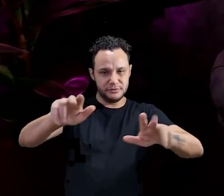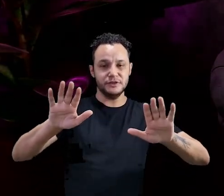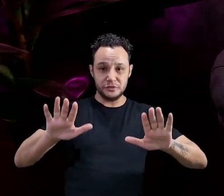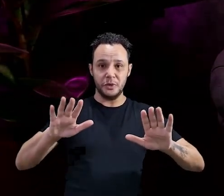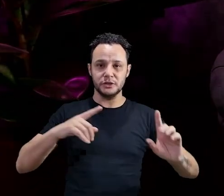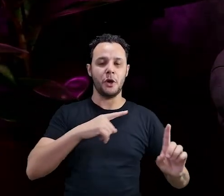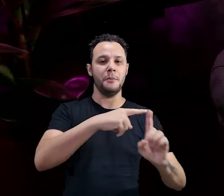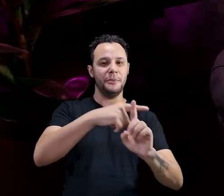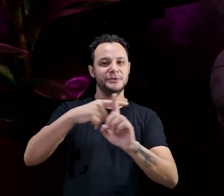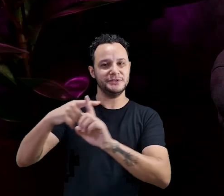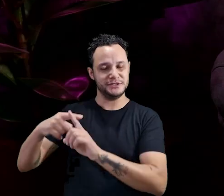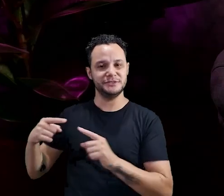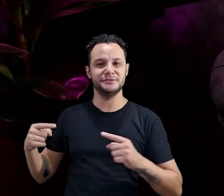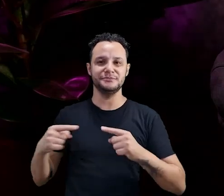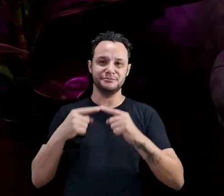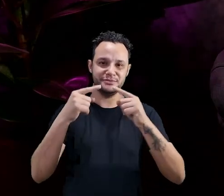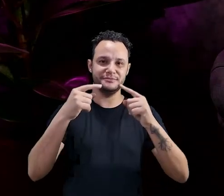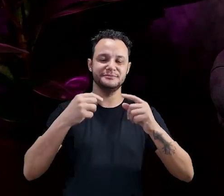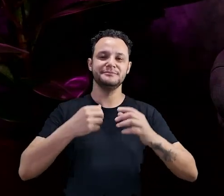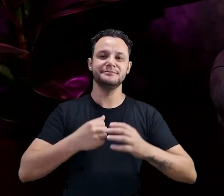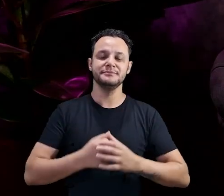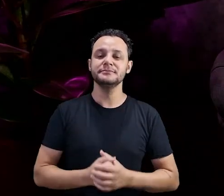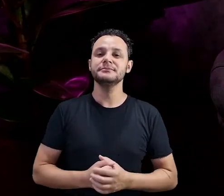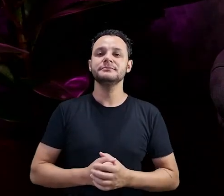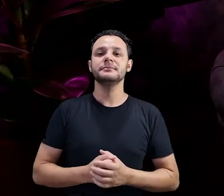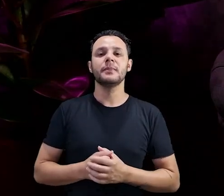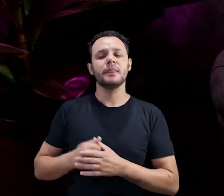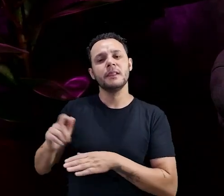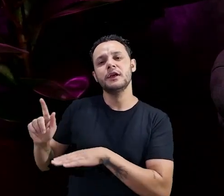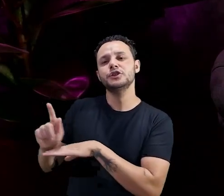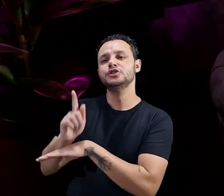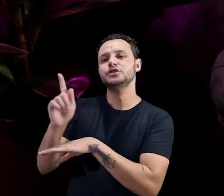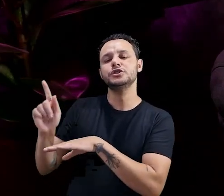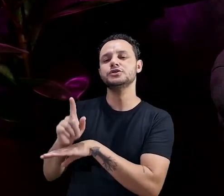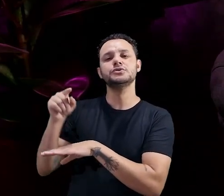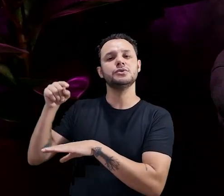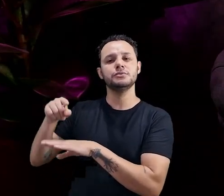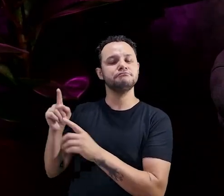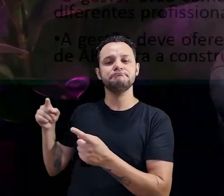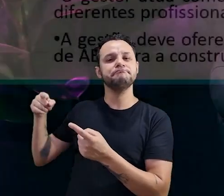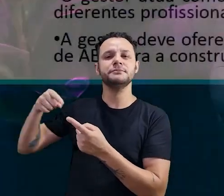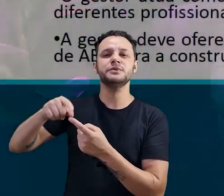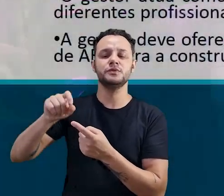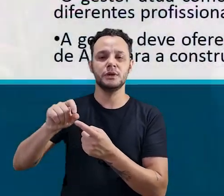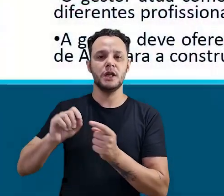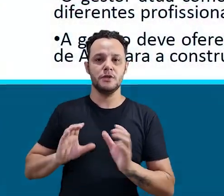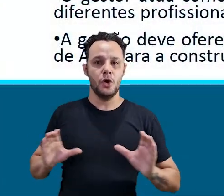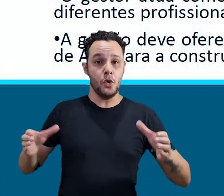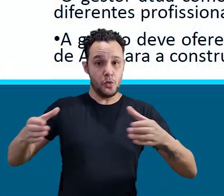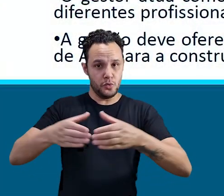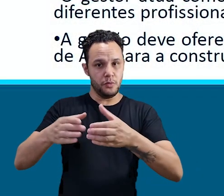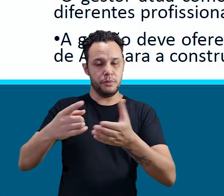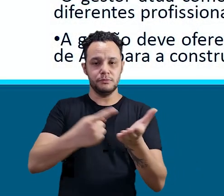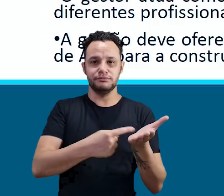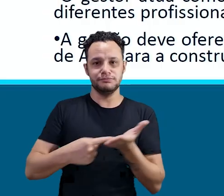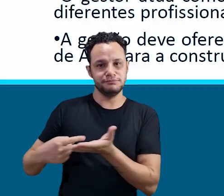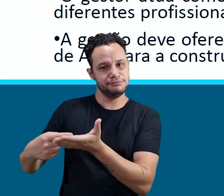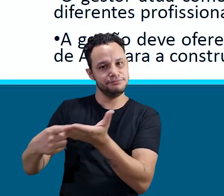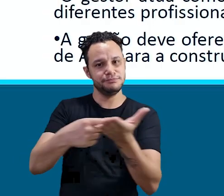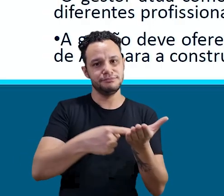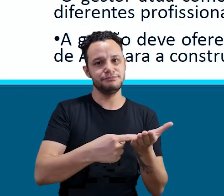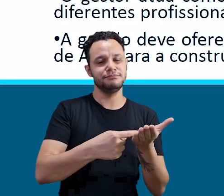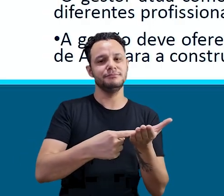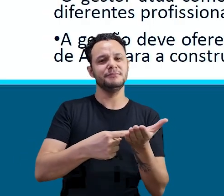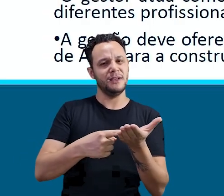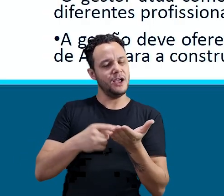diferentes para atingir todo mundo. Uma outra função importante do gestor é a mediação e articulação da equipe.